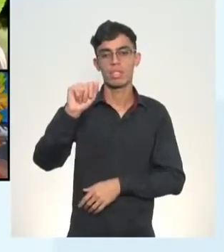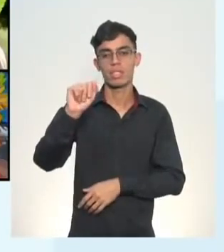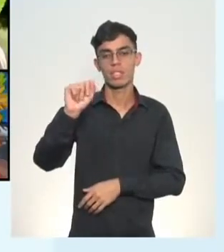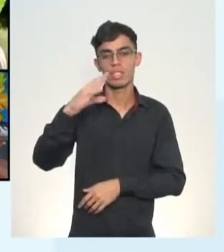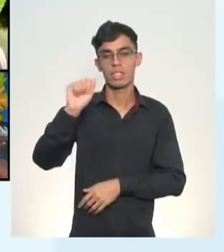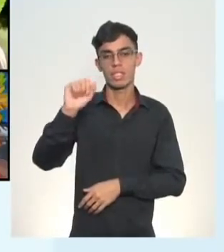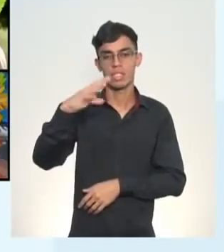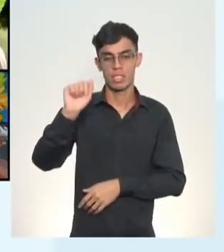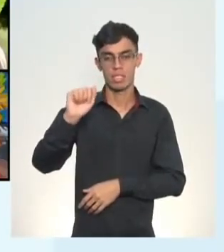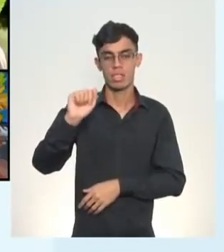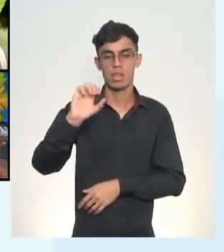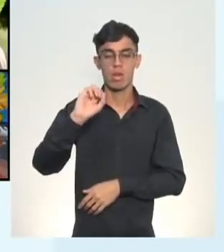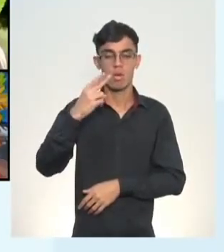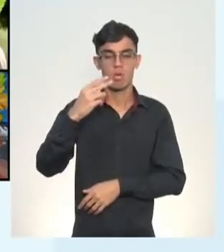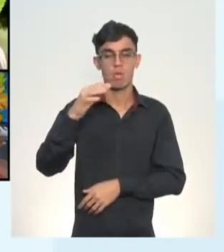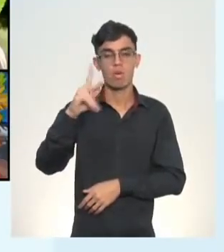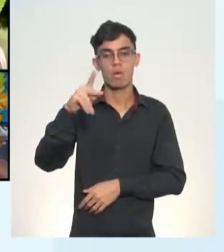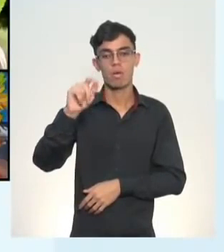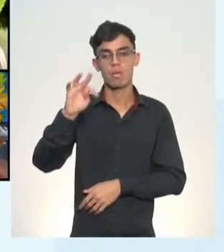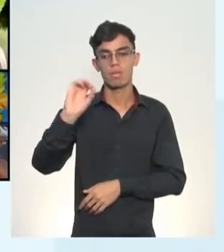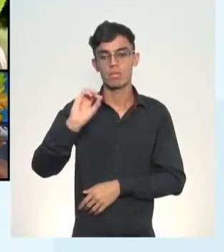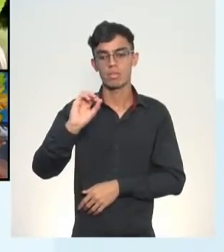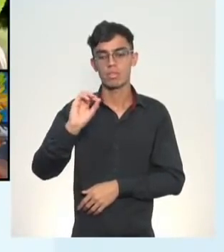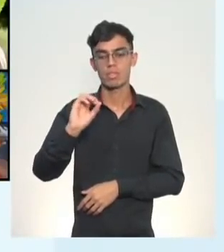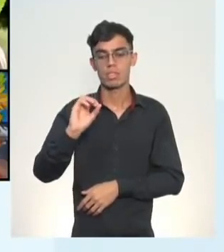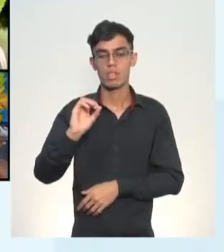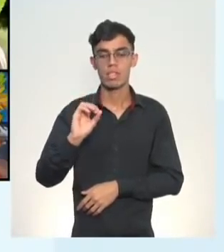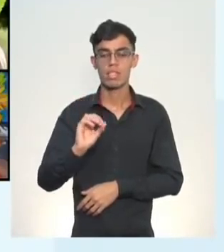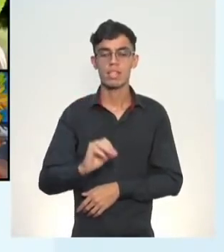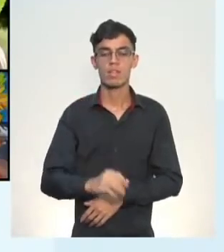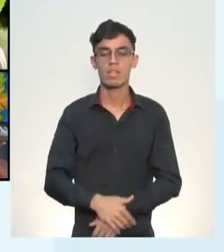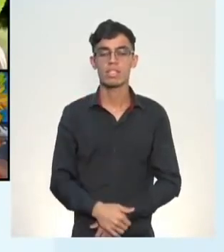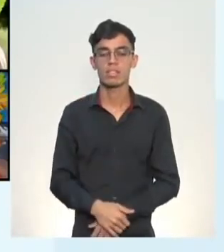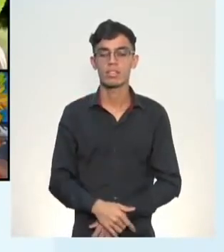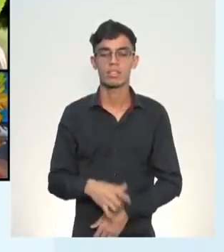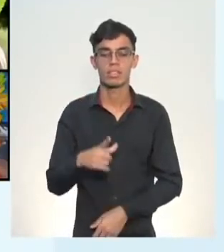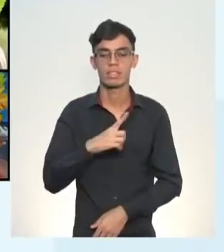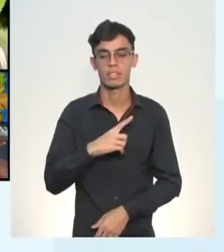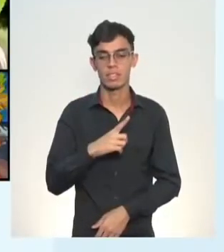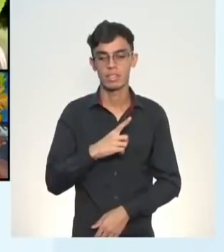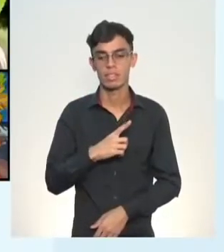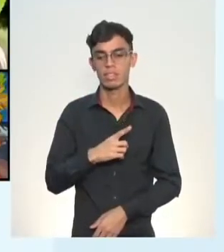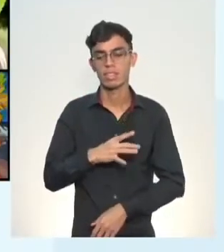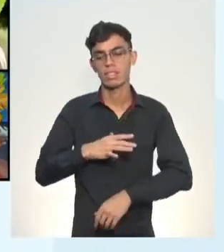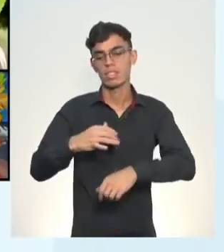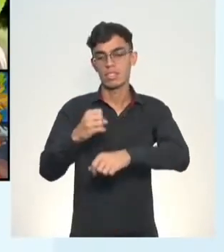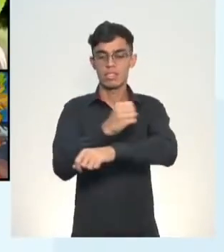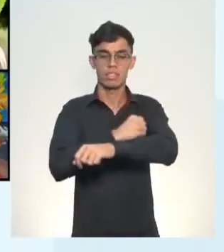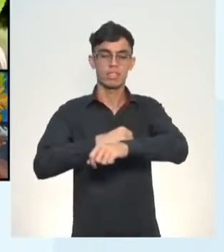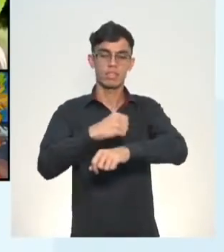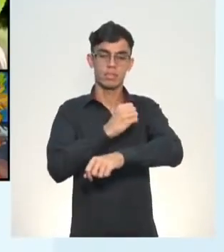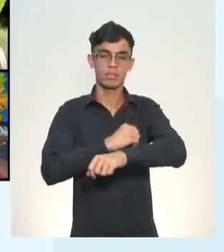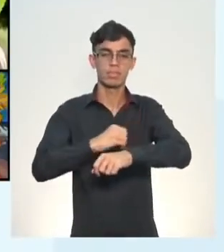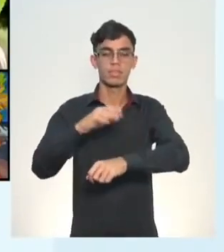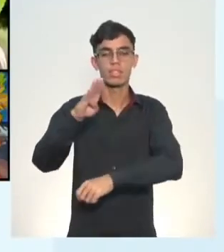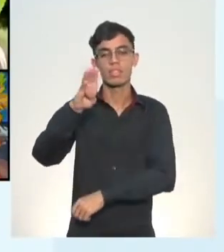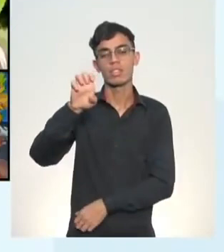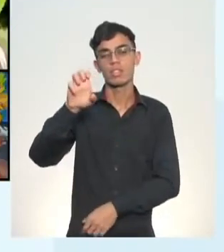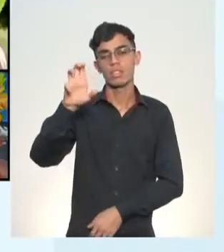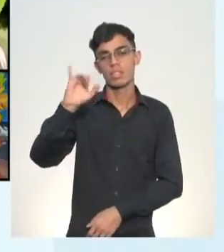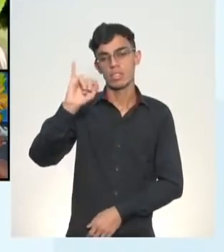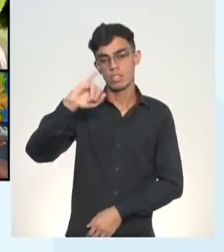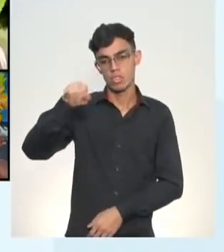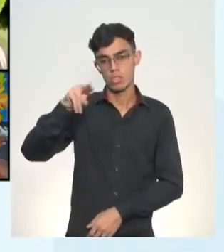o pato no tucupi, então todas esses traços da culinária, o beiju de tapioca, tudo isso